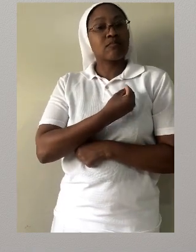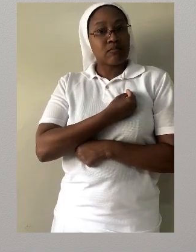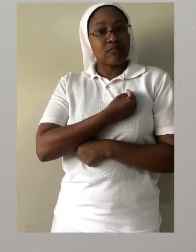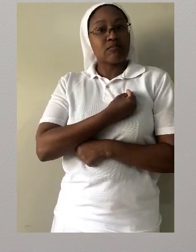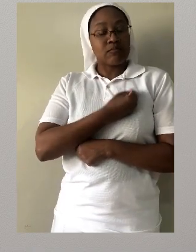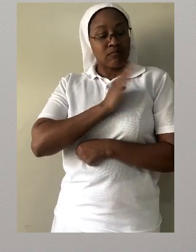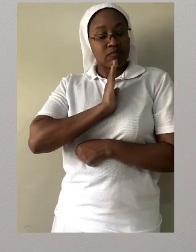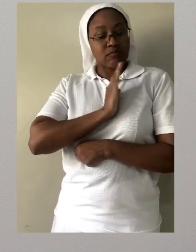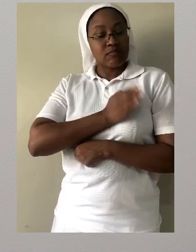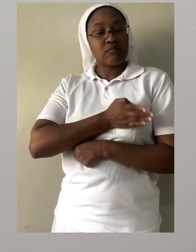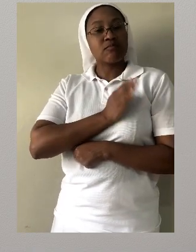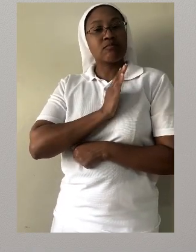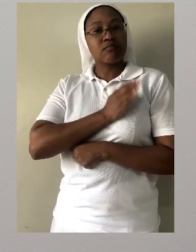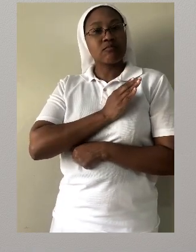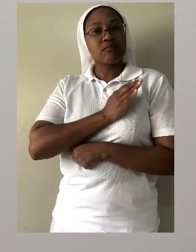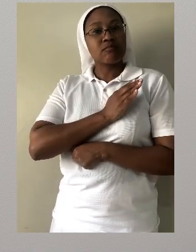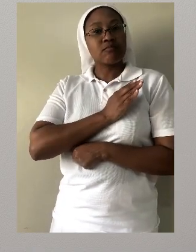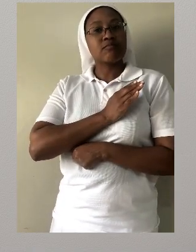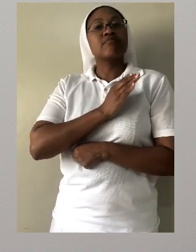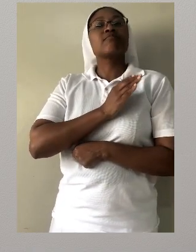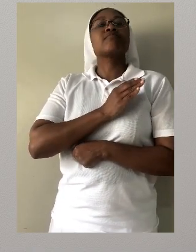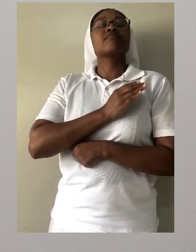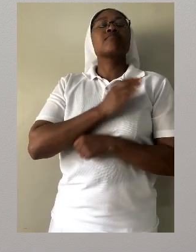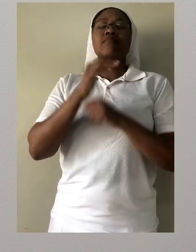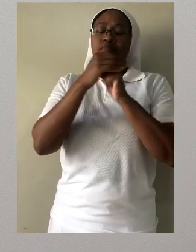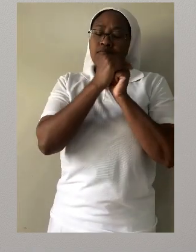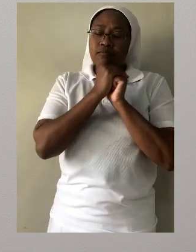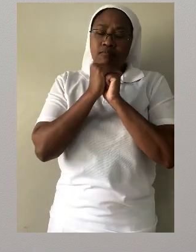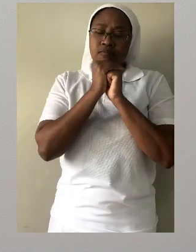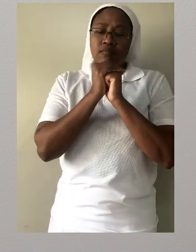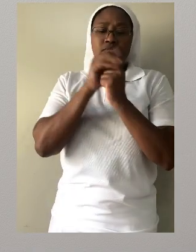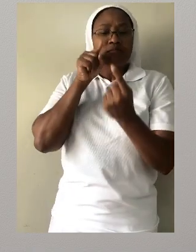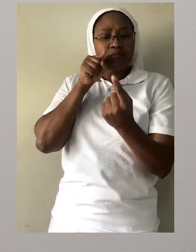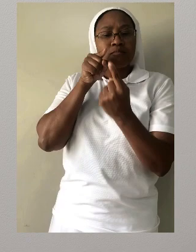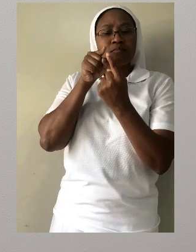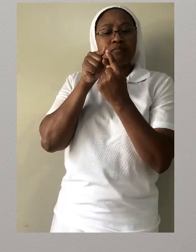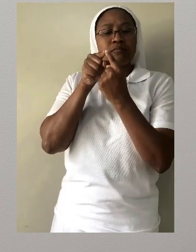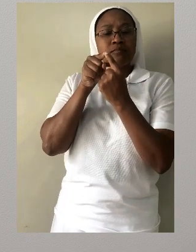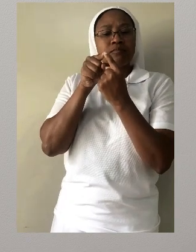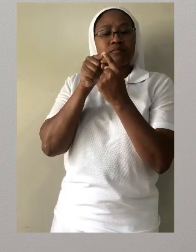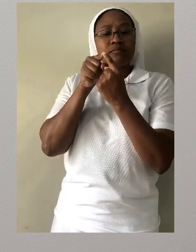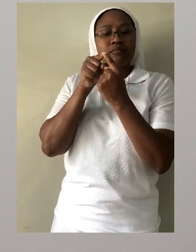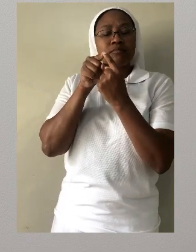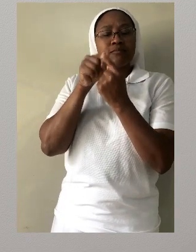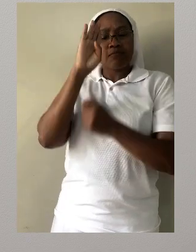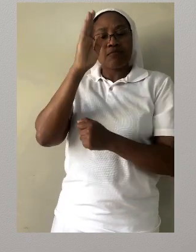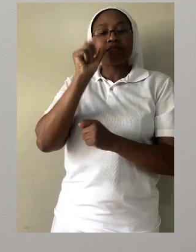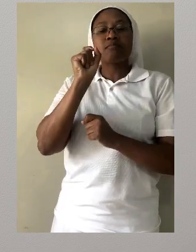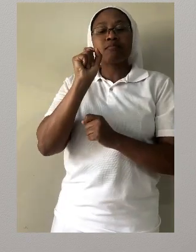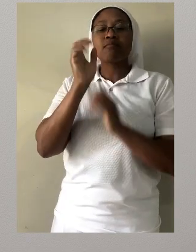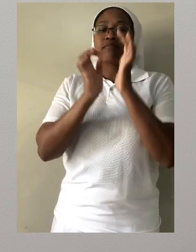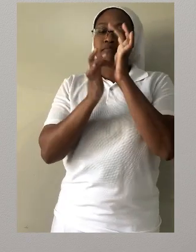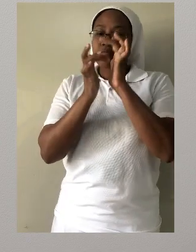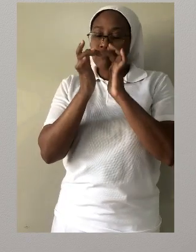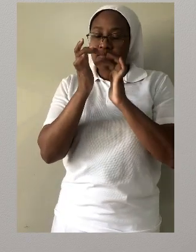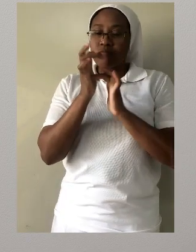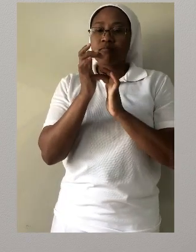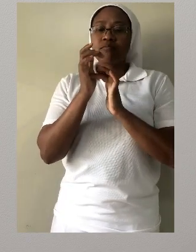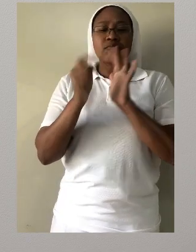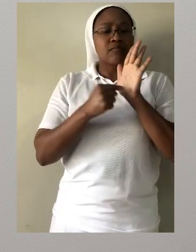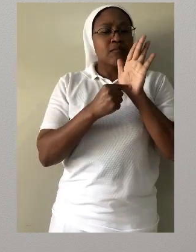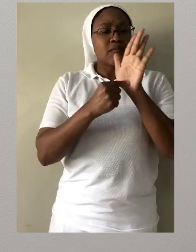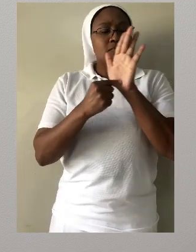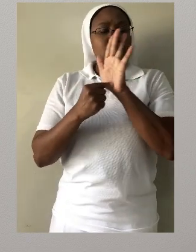e do nosso coração. A espiritualidade bíblica centrada na pessoa de Jesus Cristo. Nele,